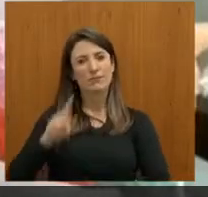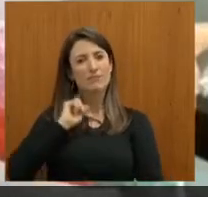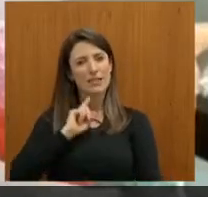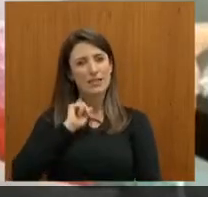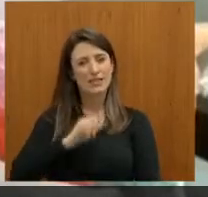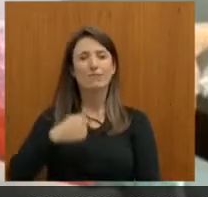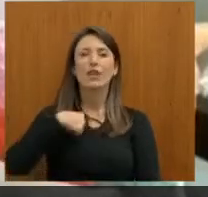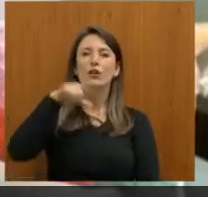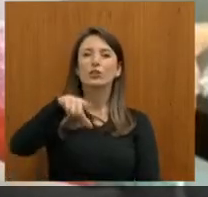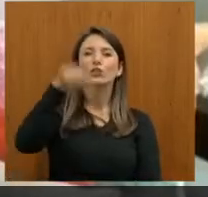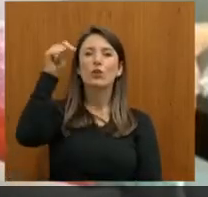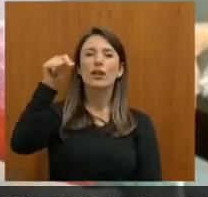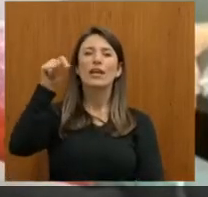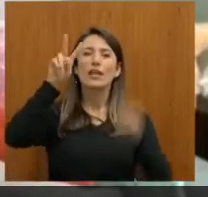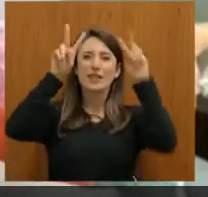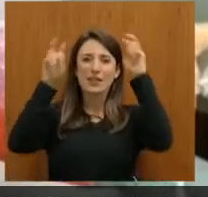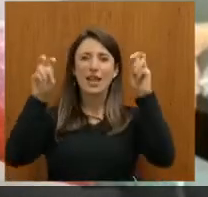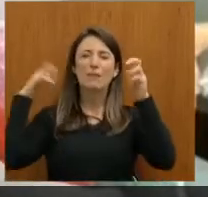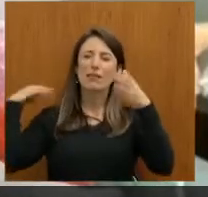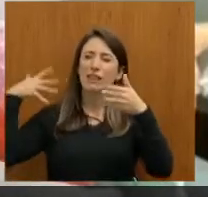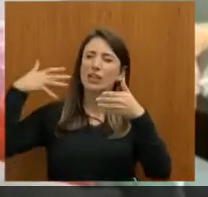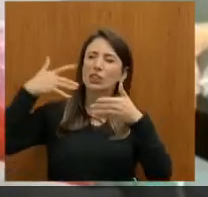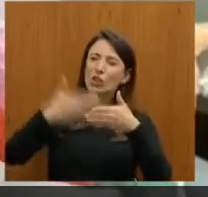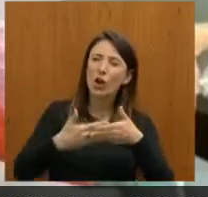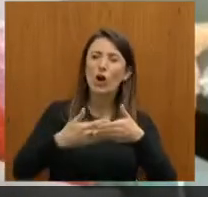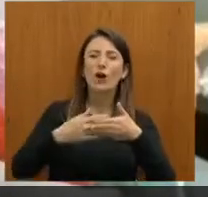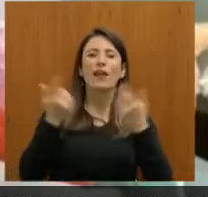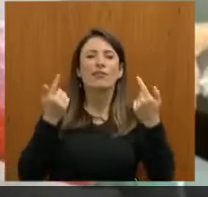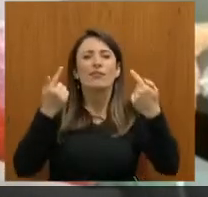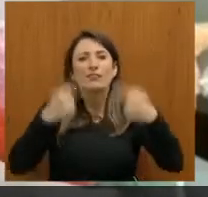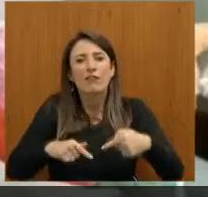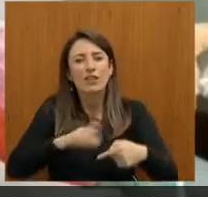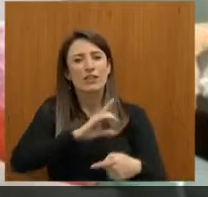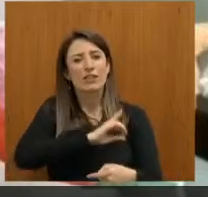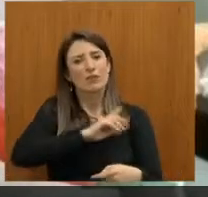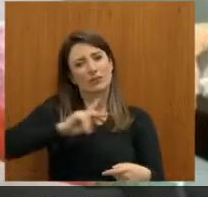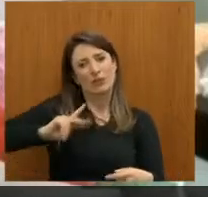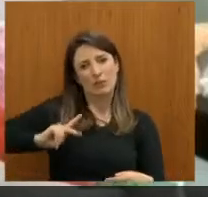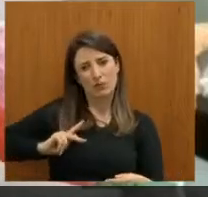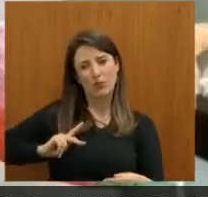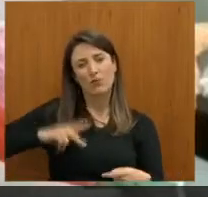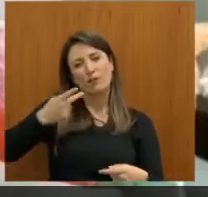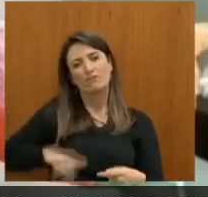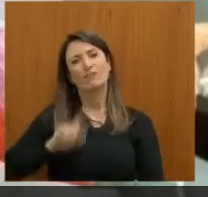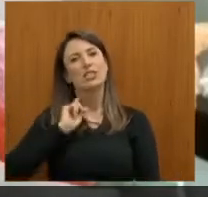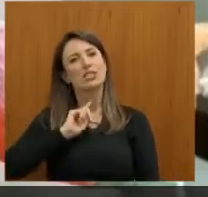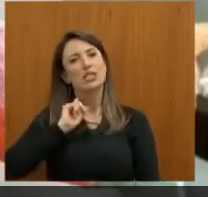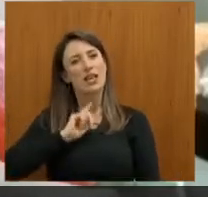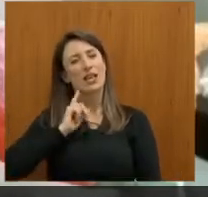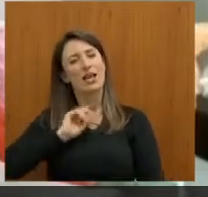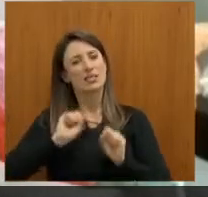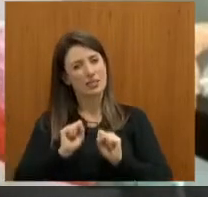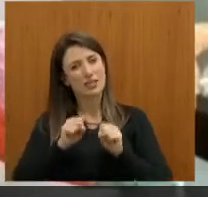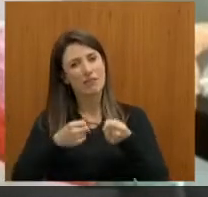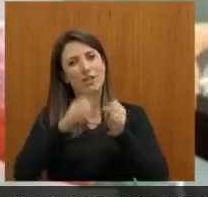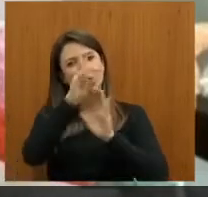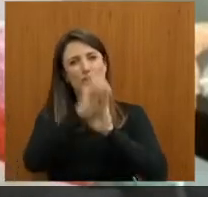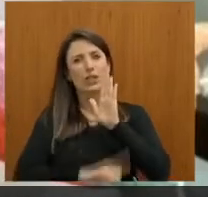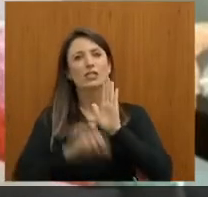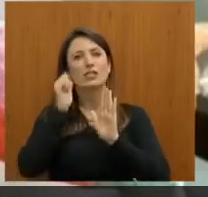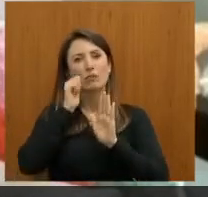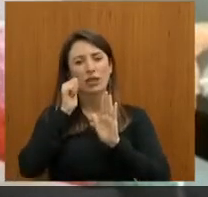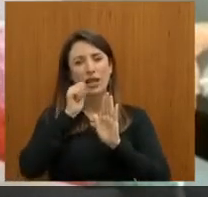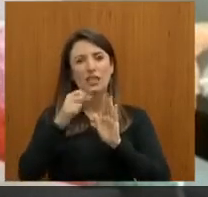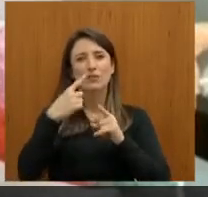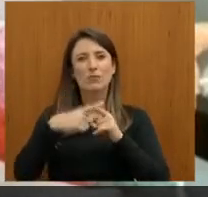e olha né e dos desafios da Defensoria Pública de Minas Gerais na defesa dos direitos das mulheres porque o